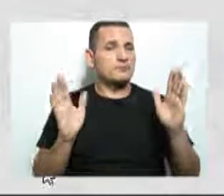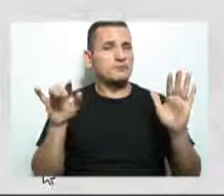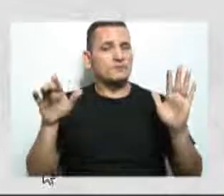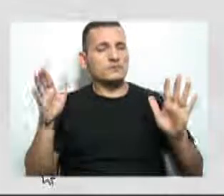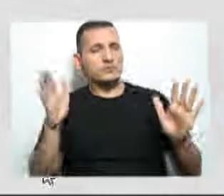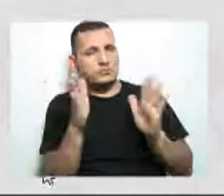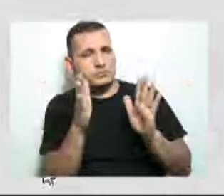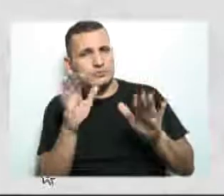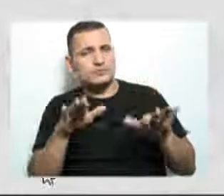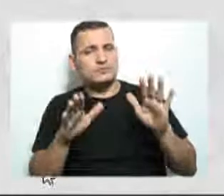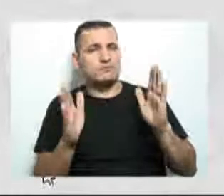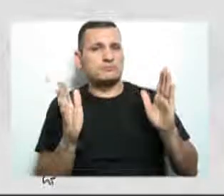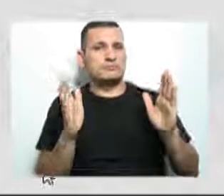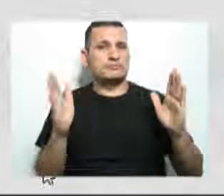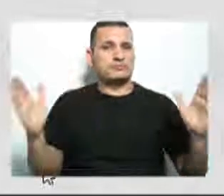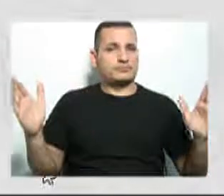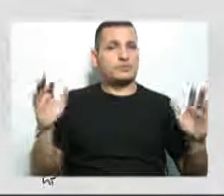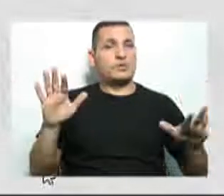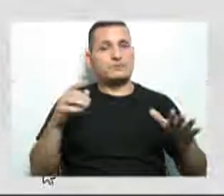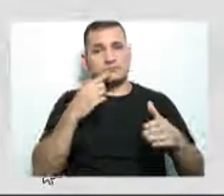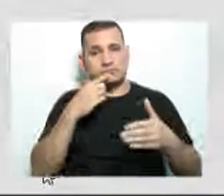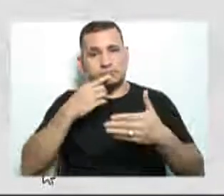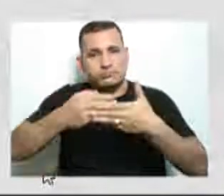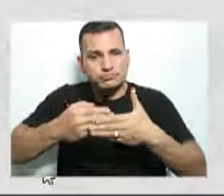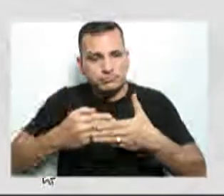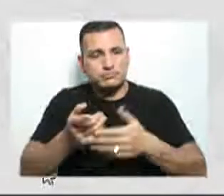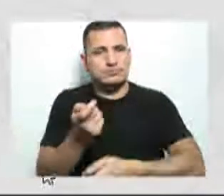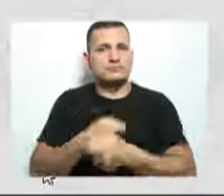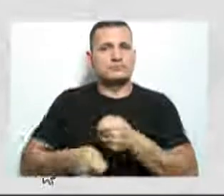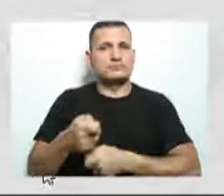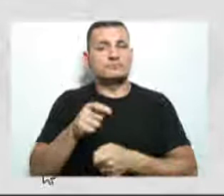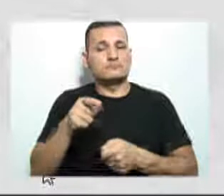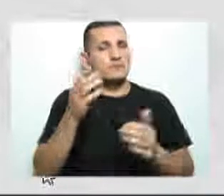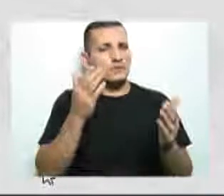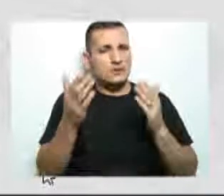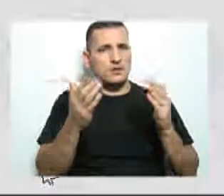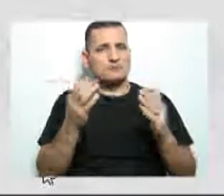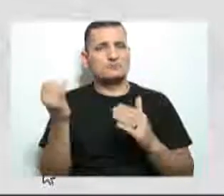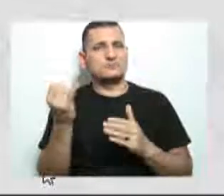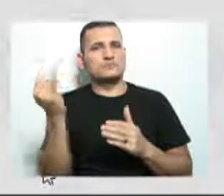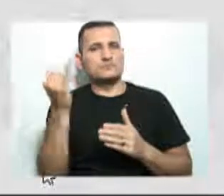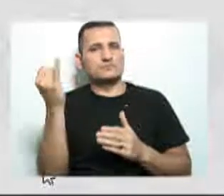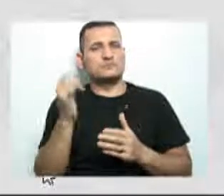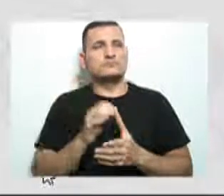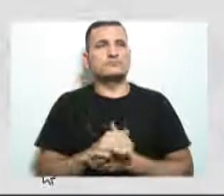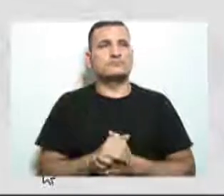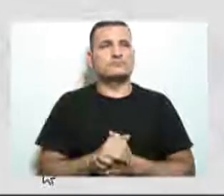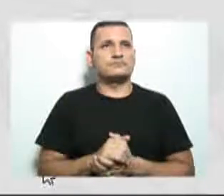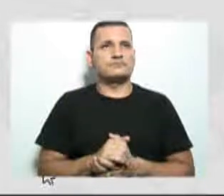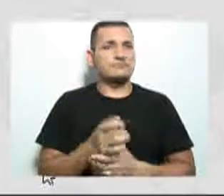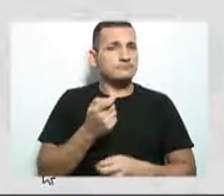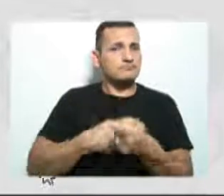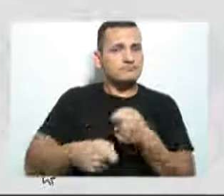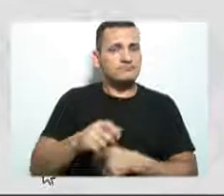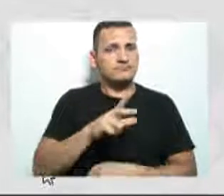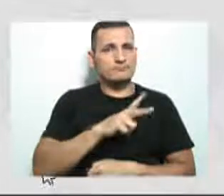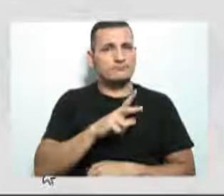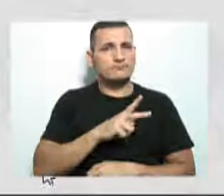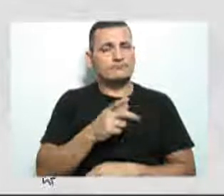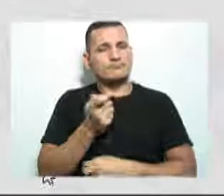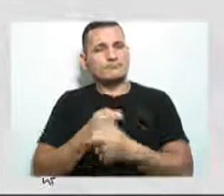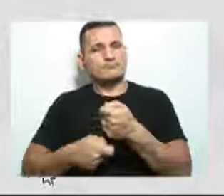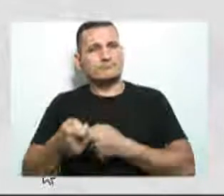curtos, a negociação está logo em cima. Tá? Essa análise é válida tanto para as negociações pessoais como